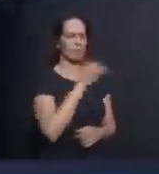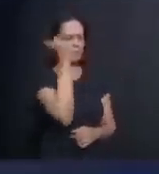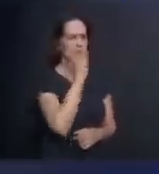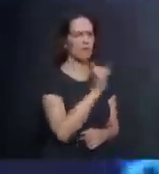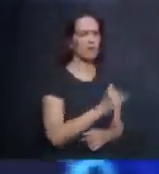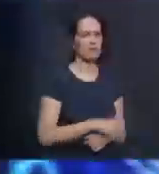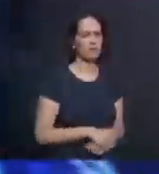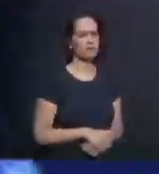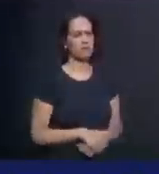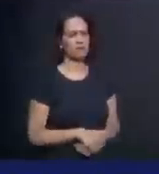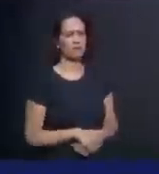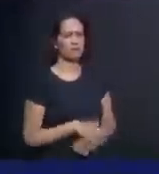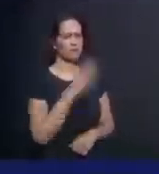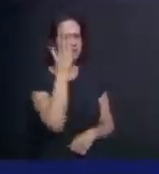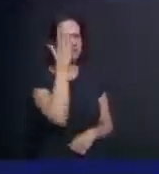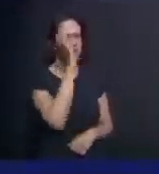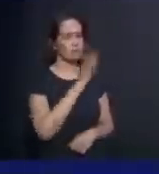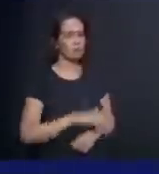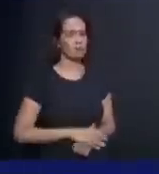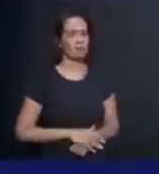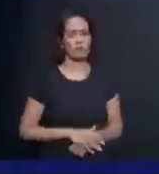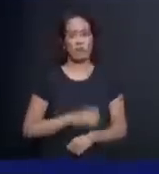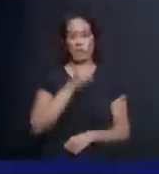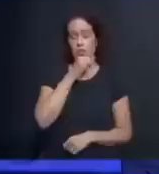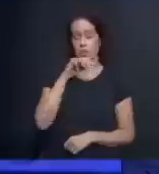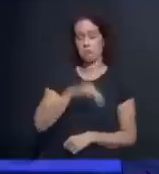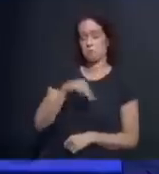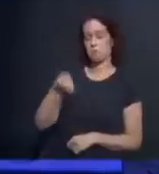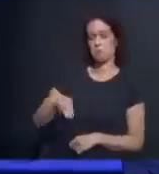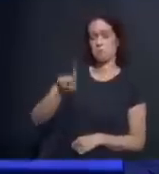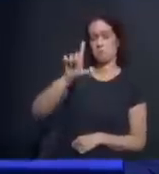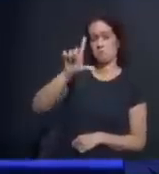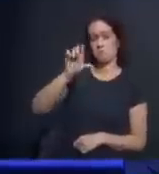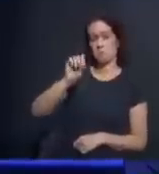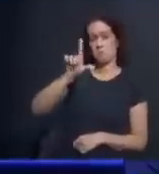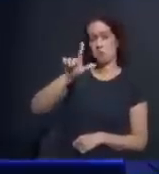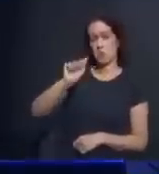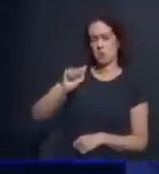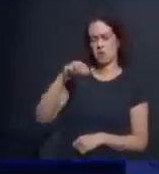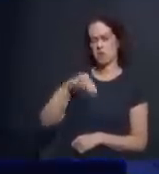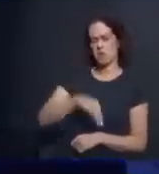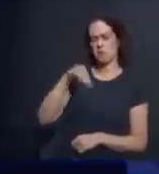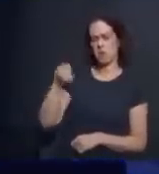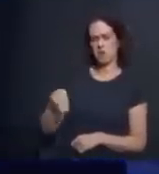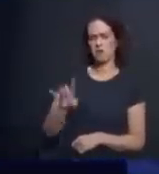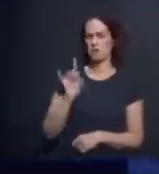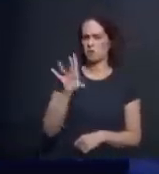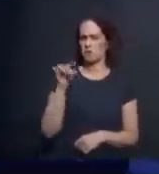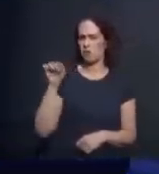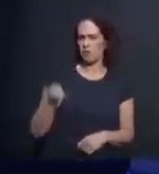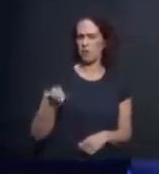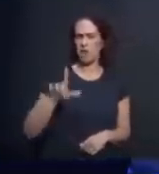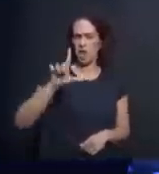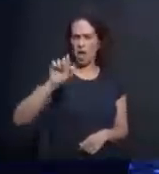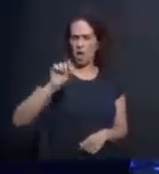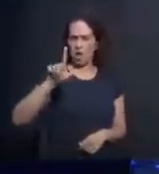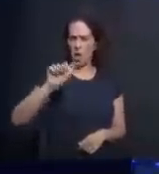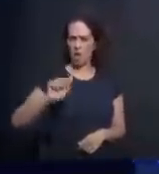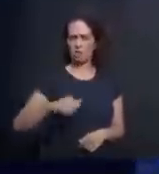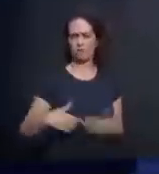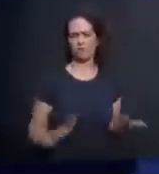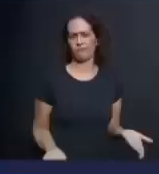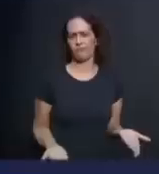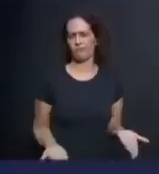Ô, mestre Lola. Não. É só a Lola. Que só a Lola! A gente tem